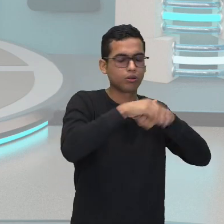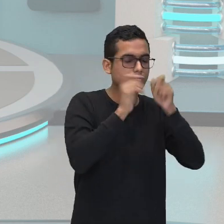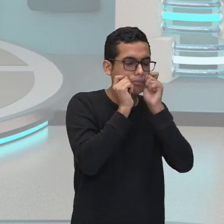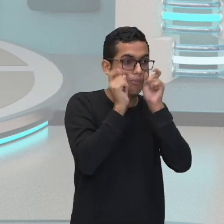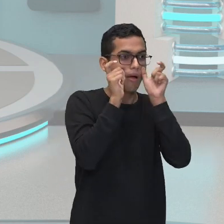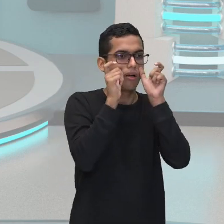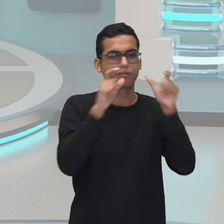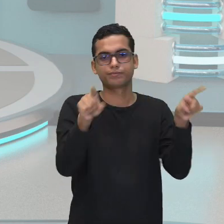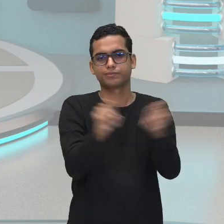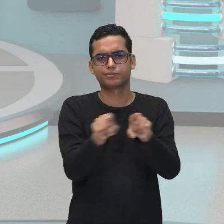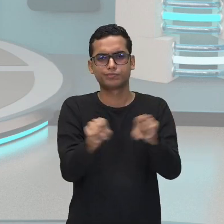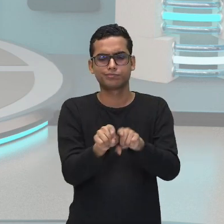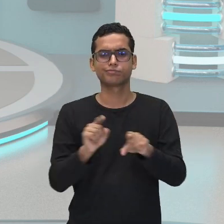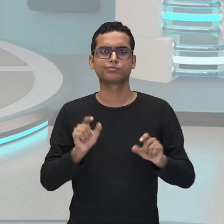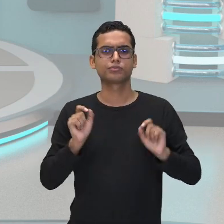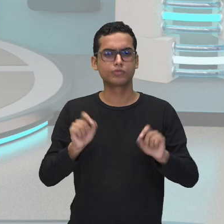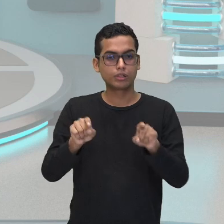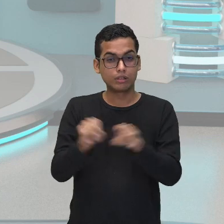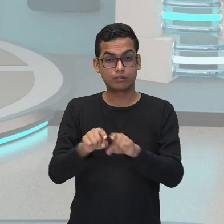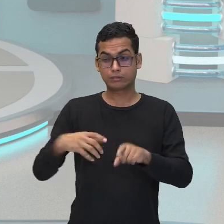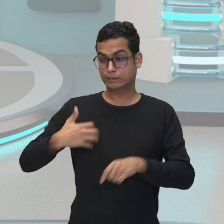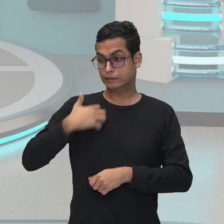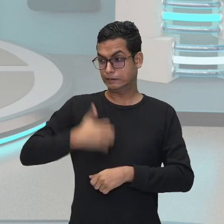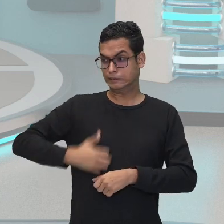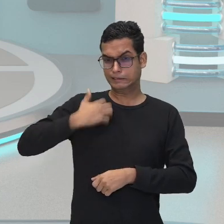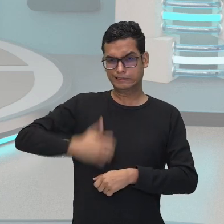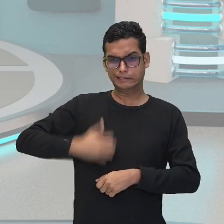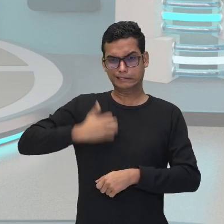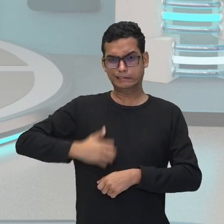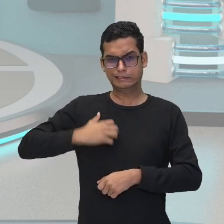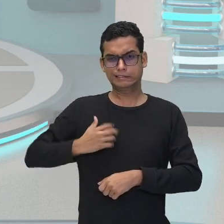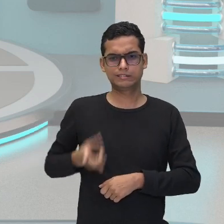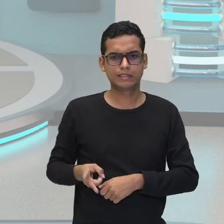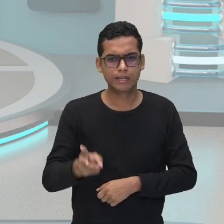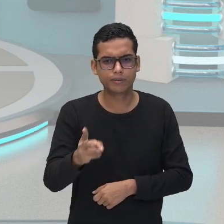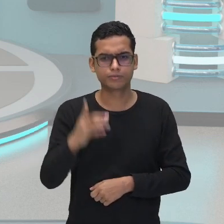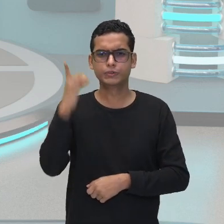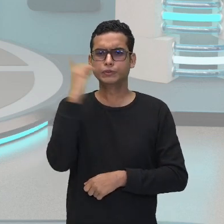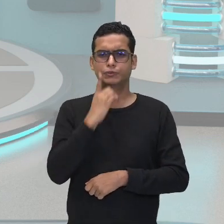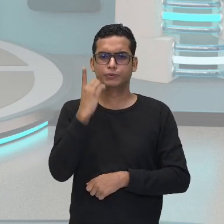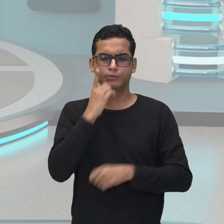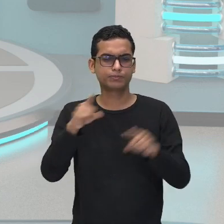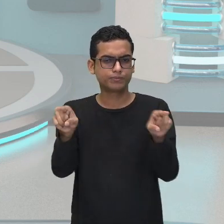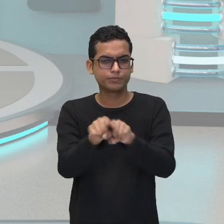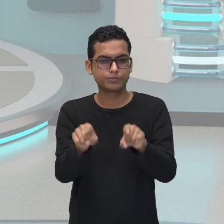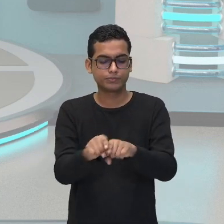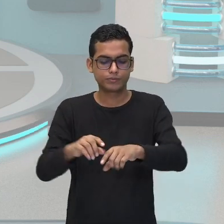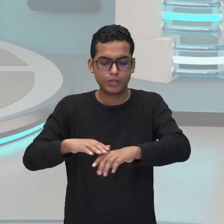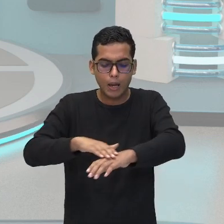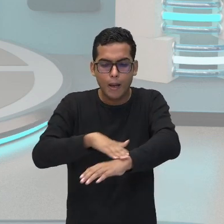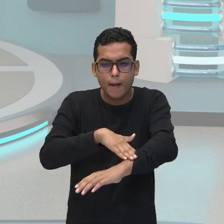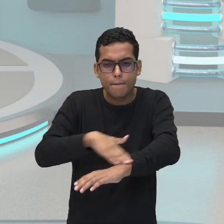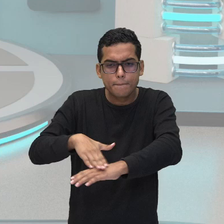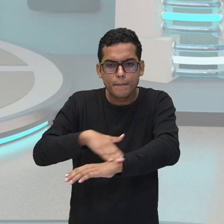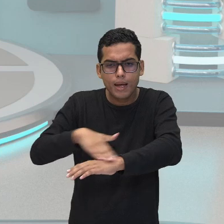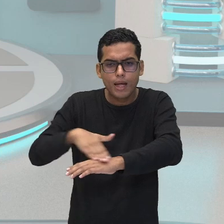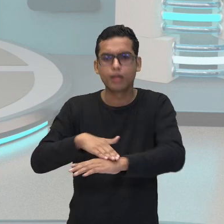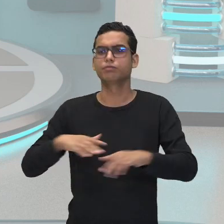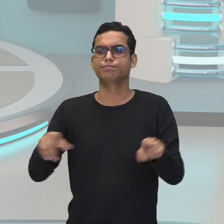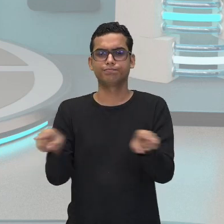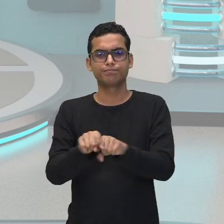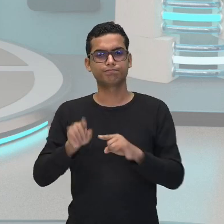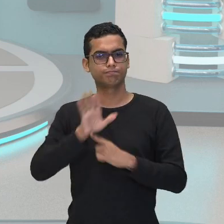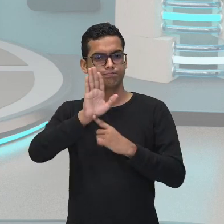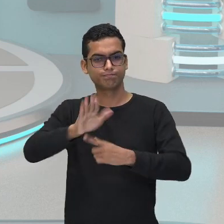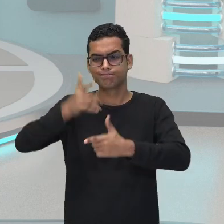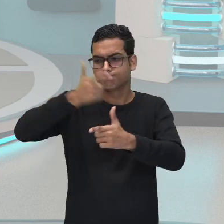vai acarretando ali problemas na sua saúde, né? A questão da pele também dessa pessoa acaba apresentando problemas, tem